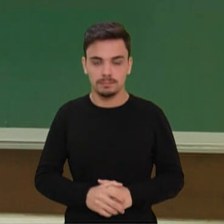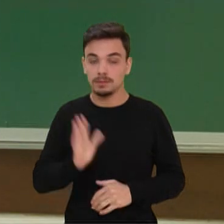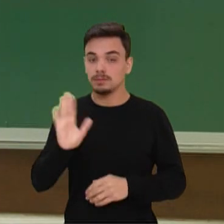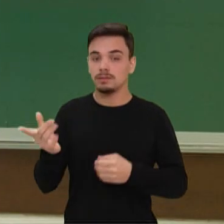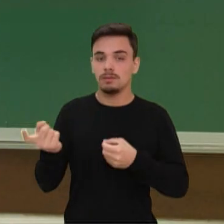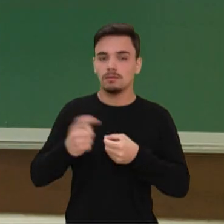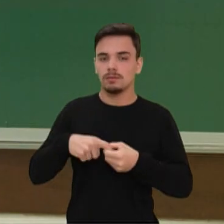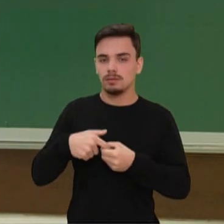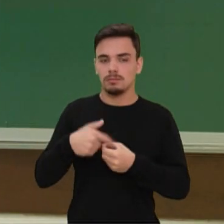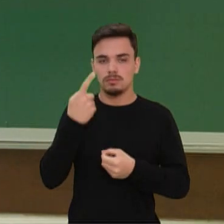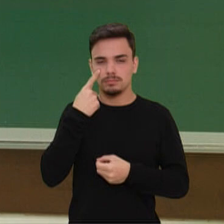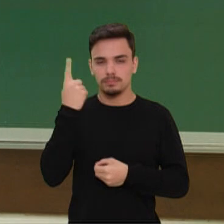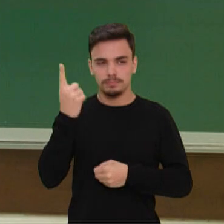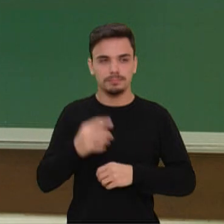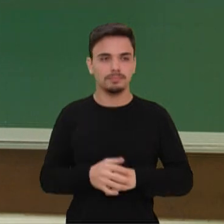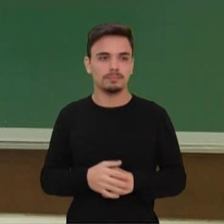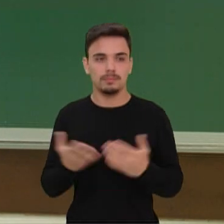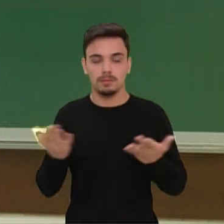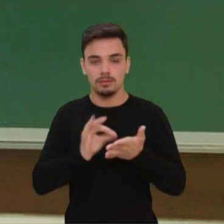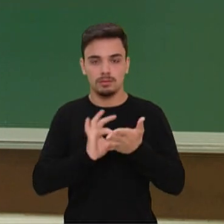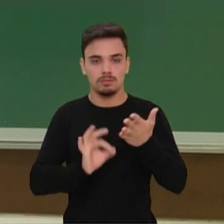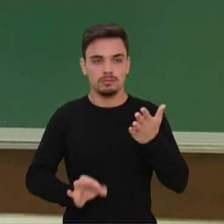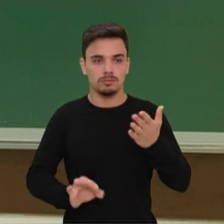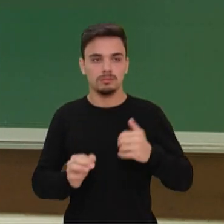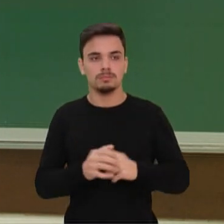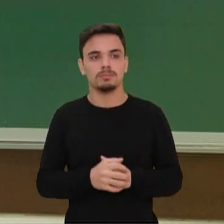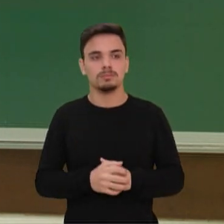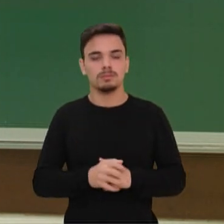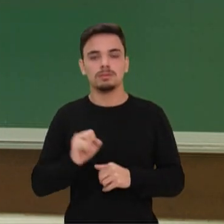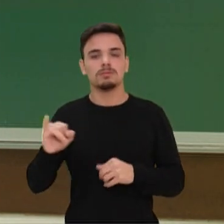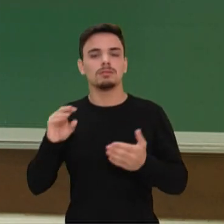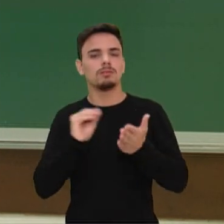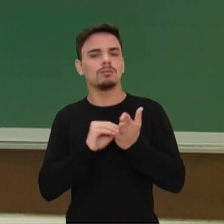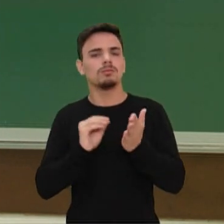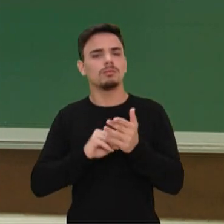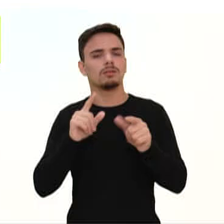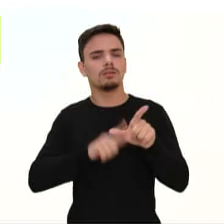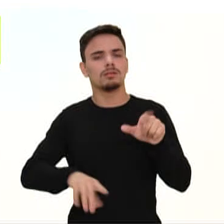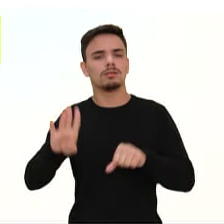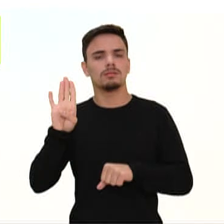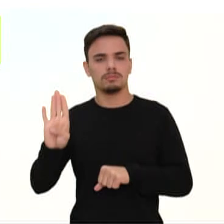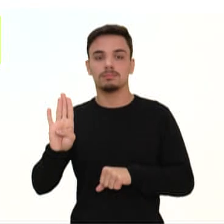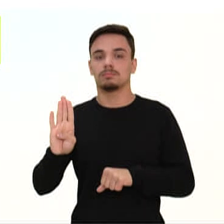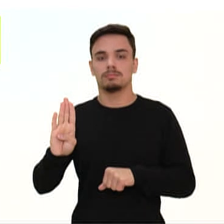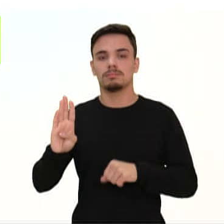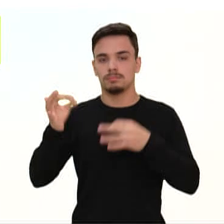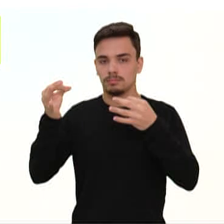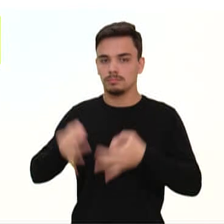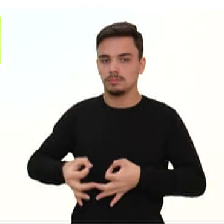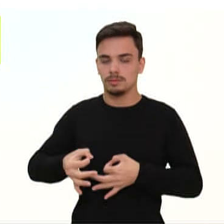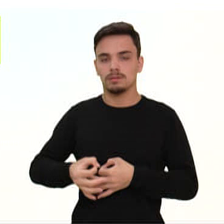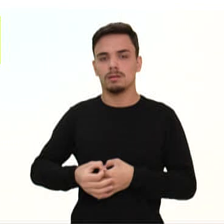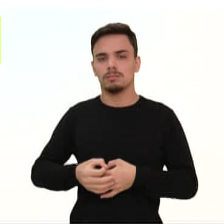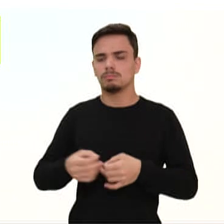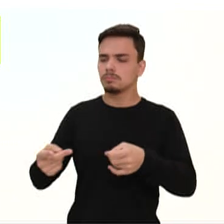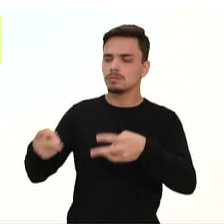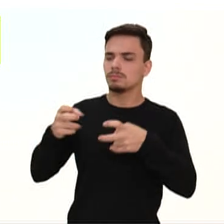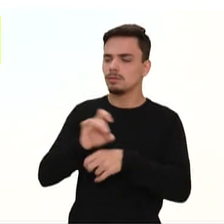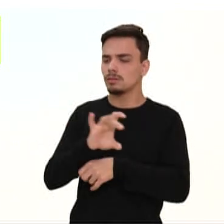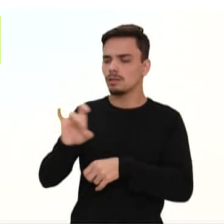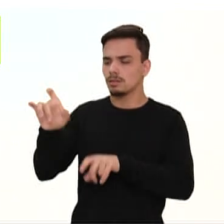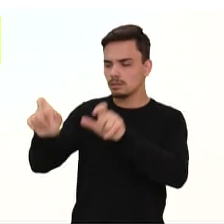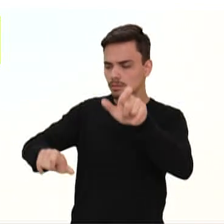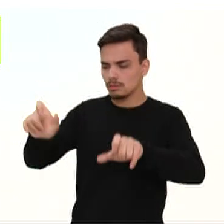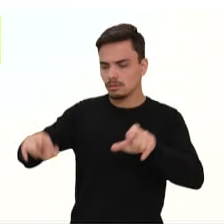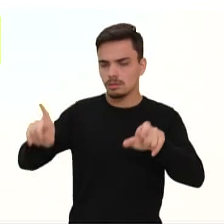Já estamos de volta. Então vamos para a correção. Se você marcou a alternativa B, então, a noção de que cada indivíduo é um